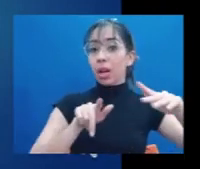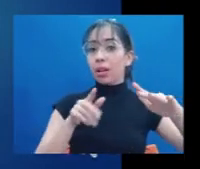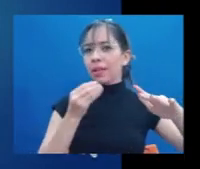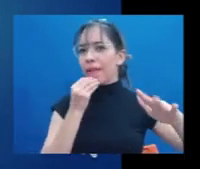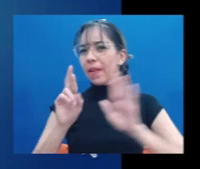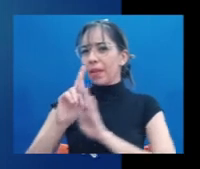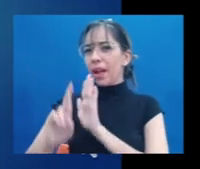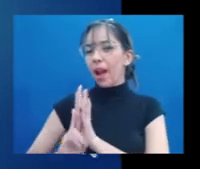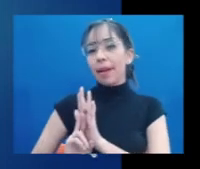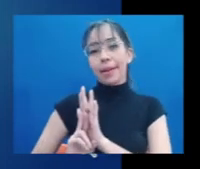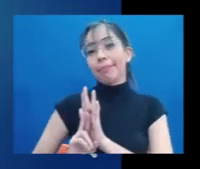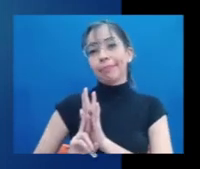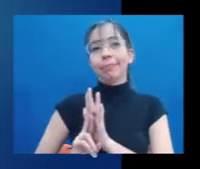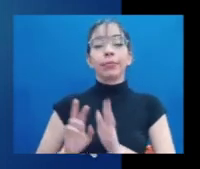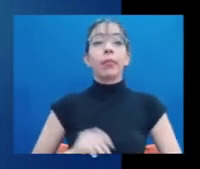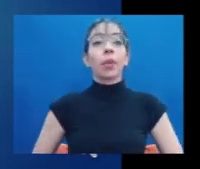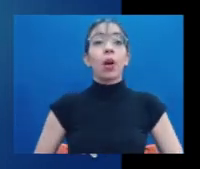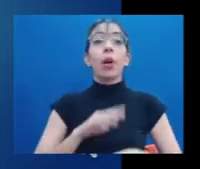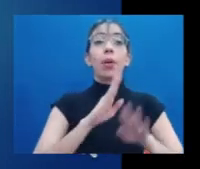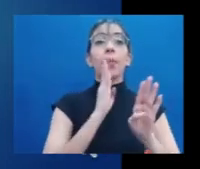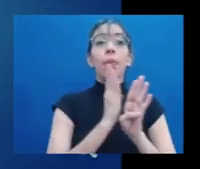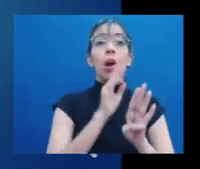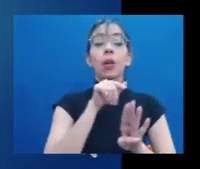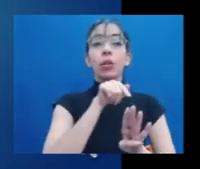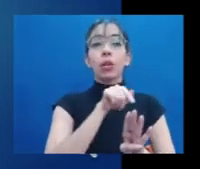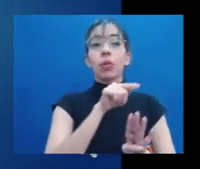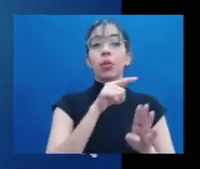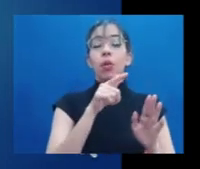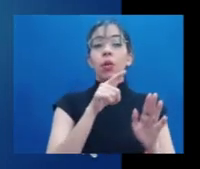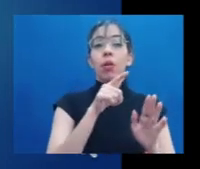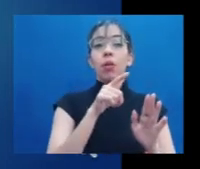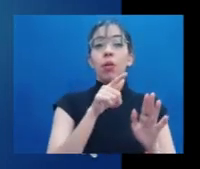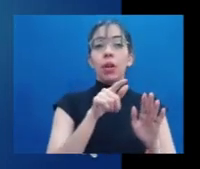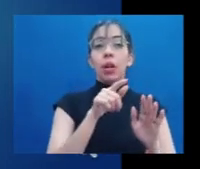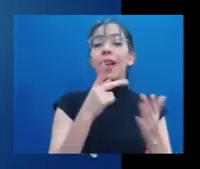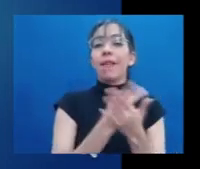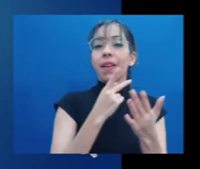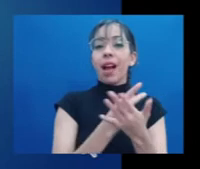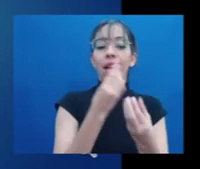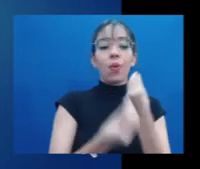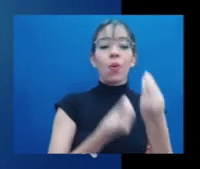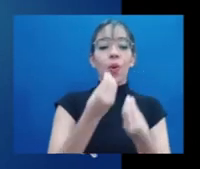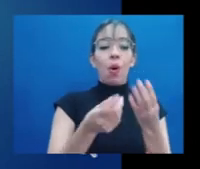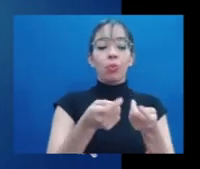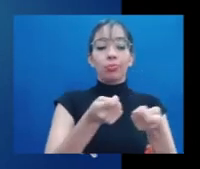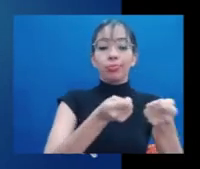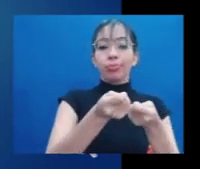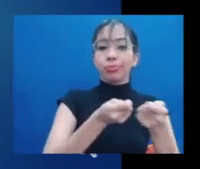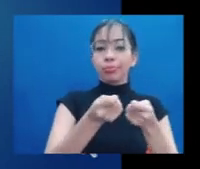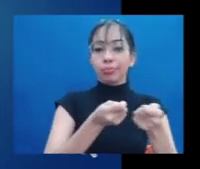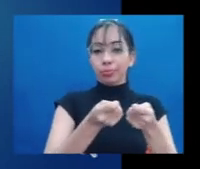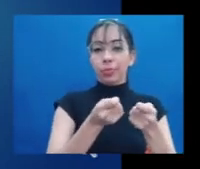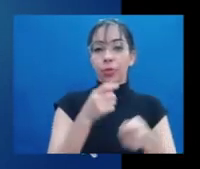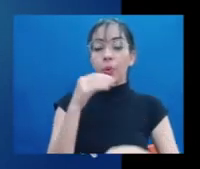tinha aí um modelo para aquecer muito acima do que era recomendado. Então, segundo o perito catalisador, a substância